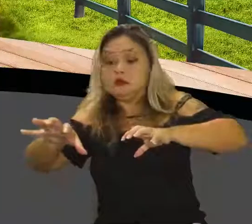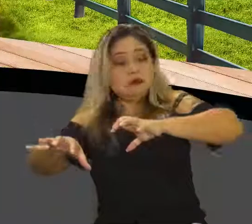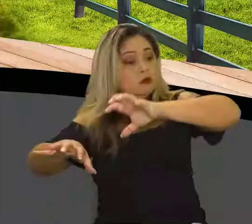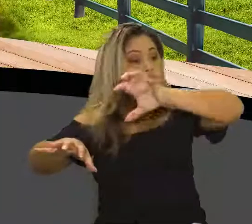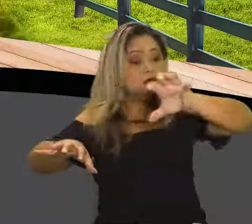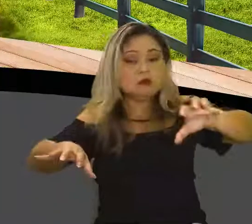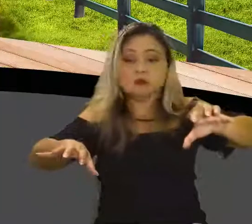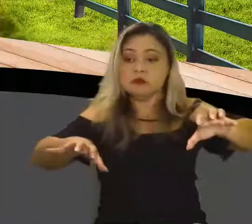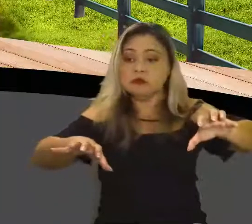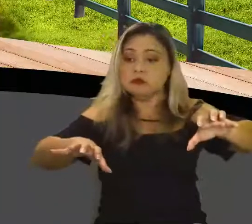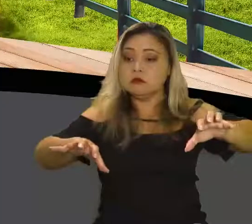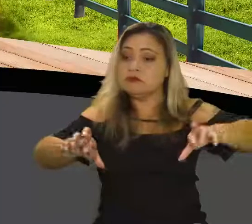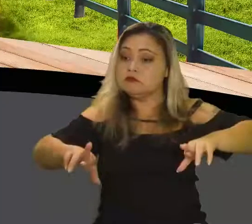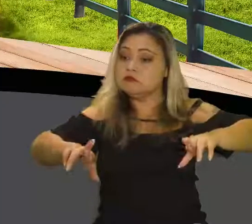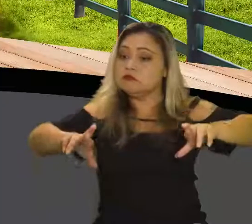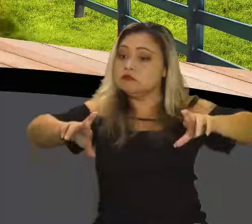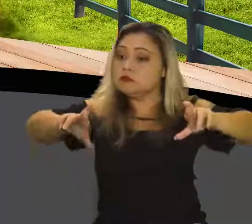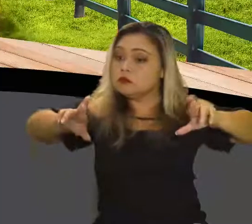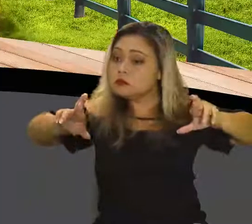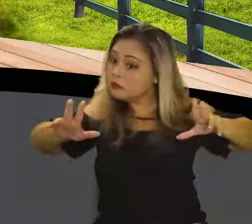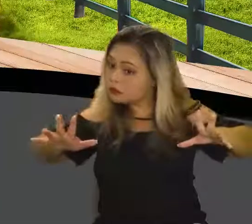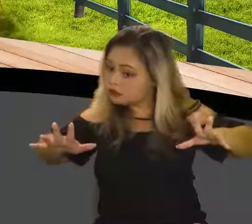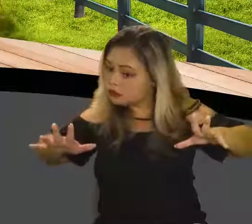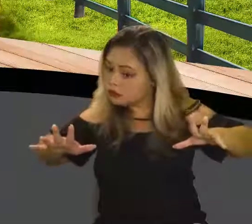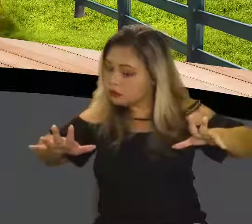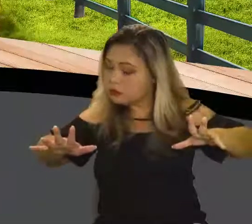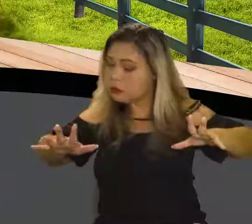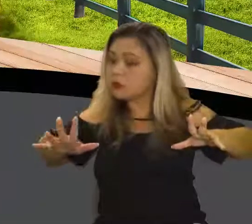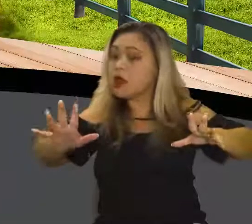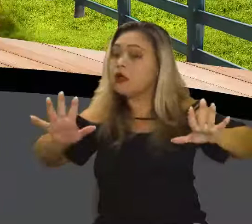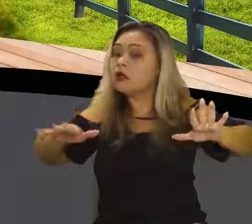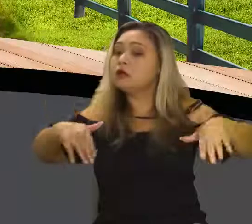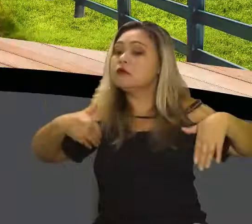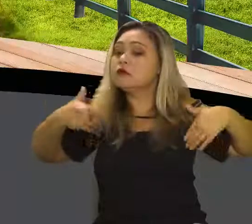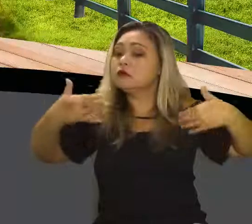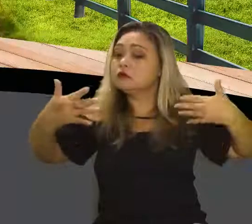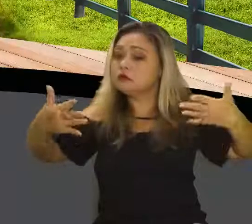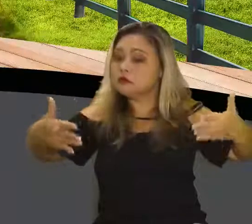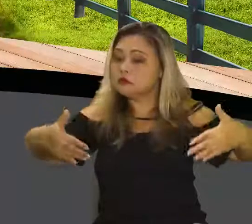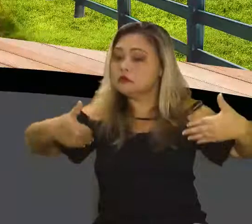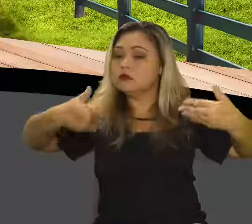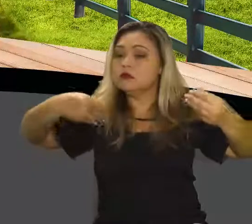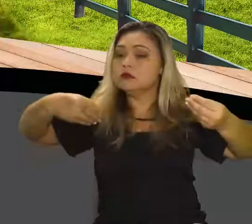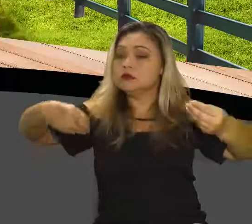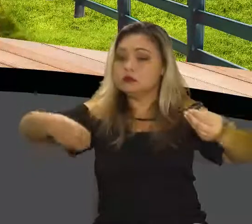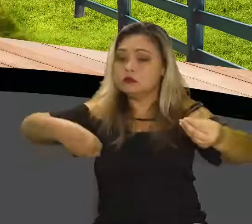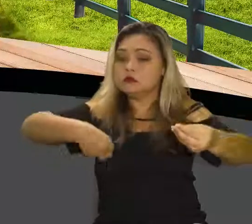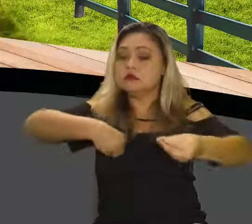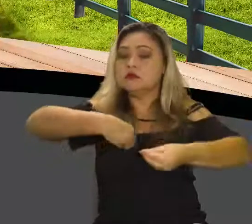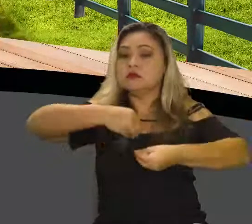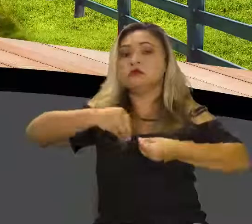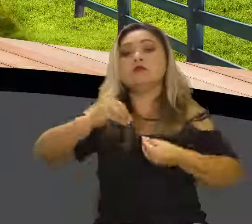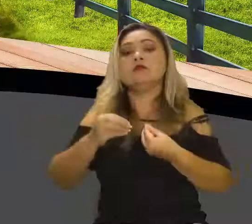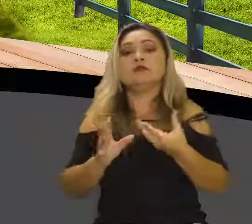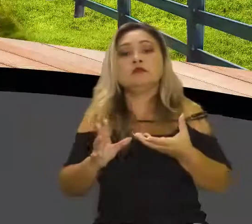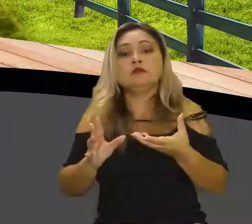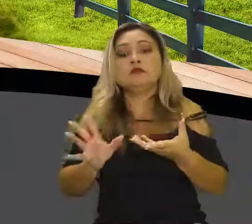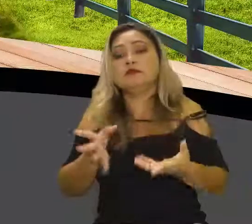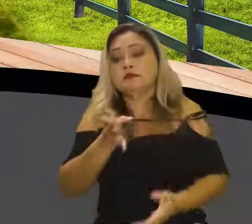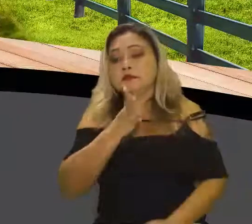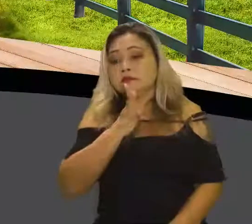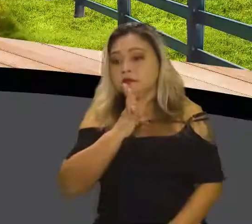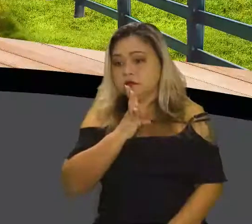diferentes. A não ser que ele faça o processo misto. Outra, Eu